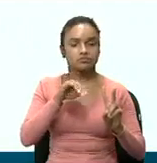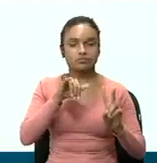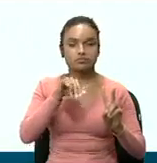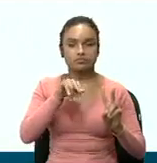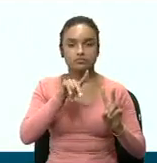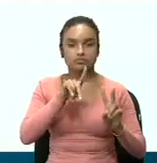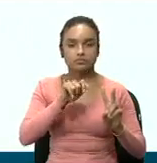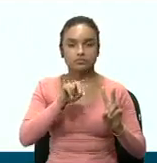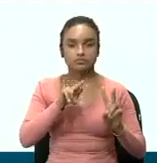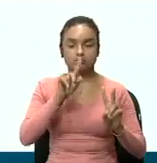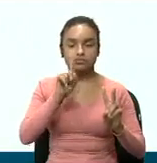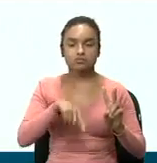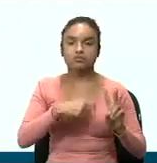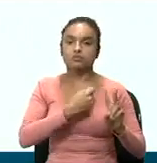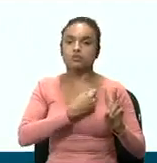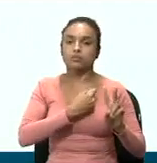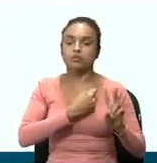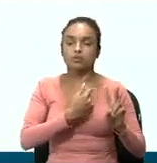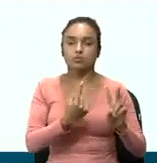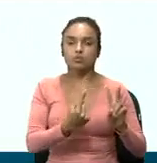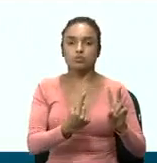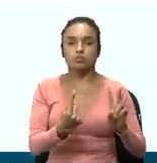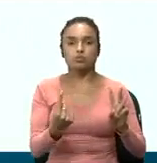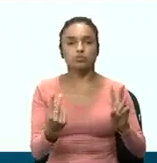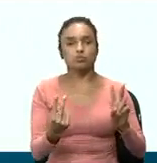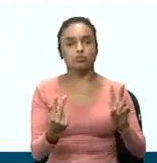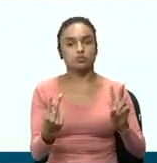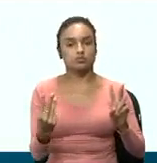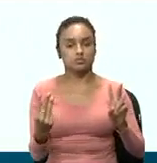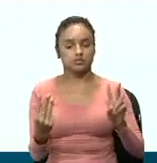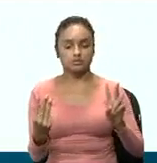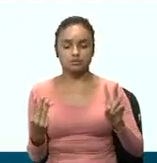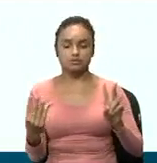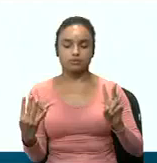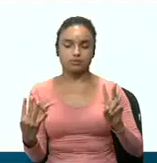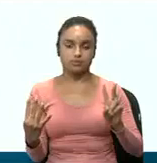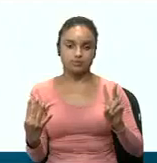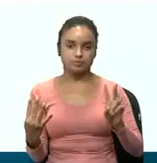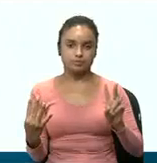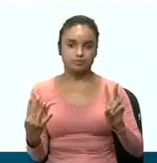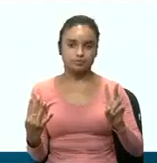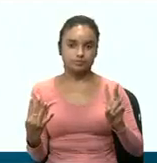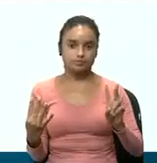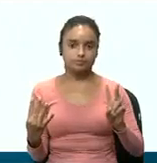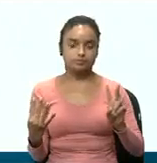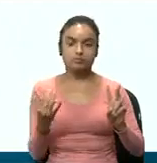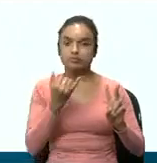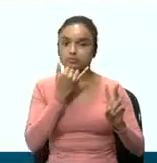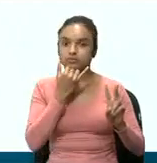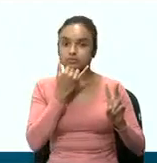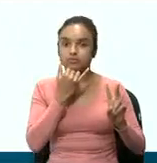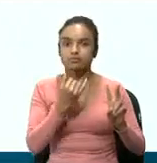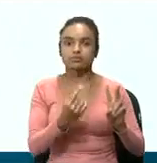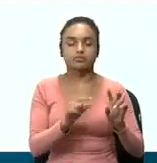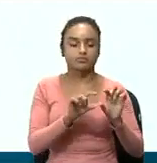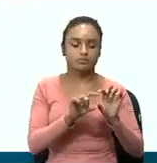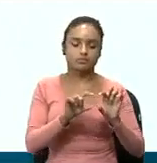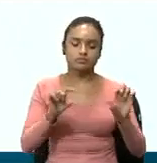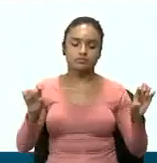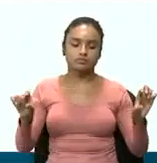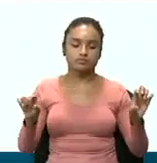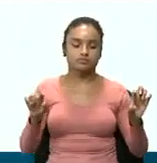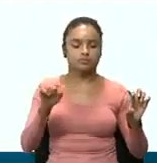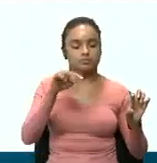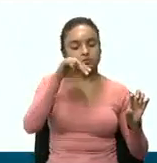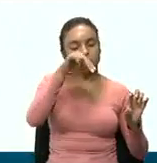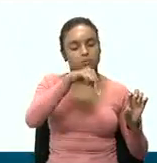né? Quando eu comparo esses dois denominadores, eu vejo que aumentou de n para a